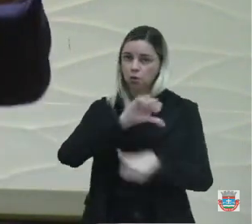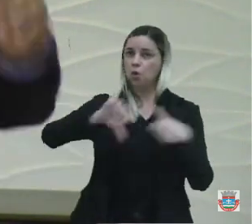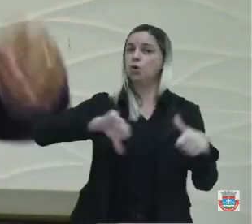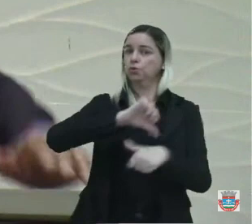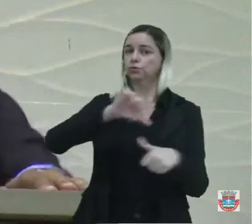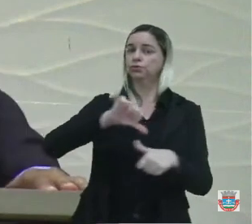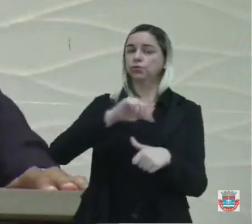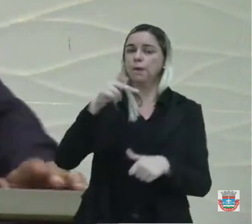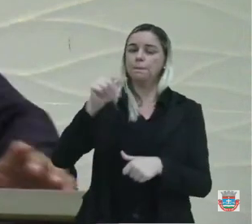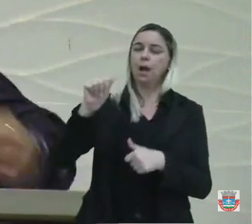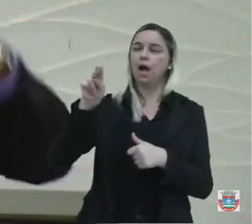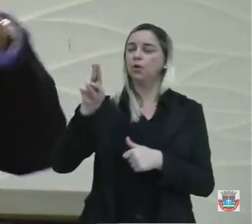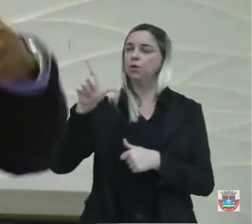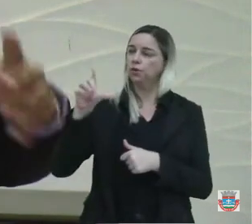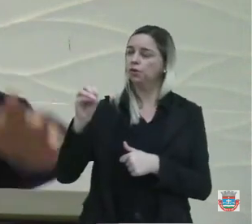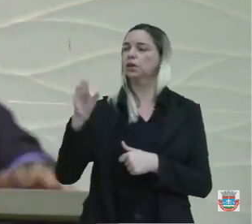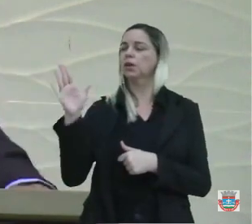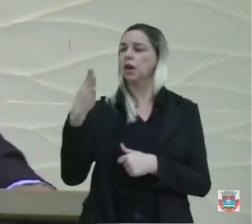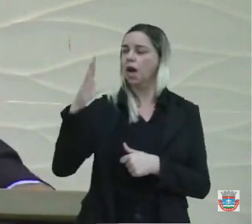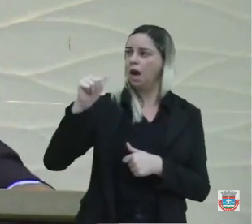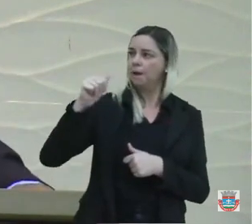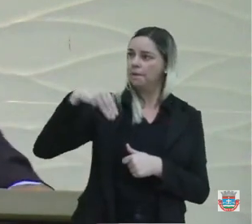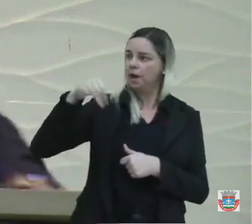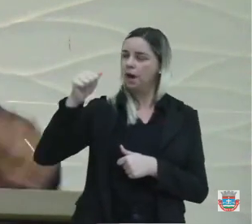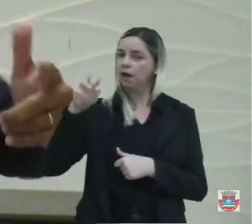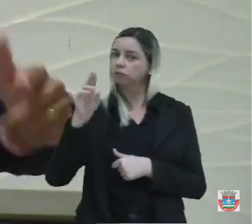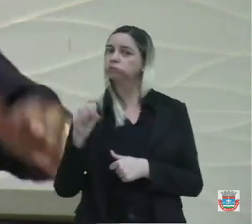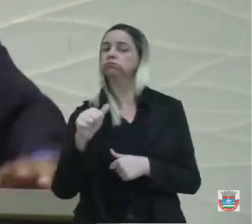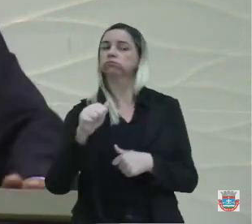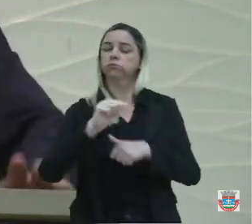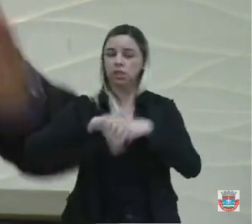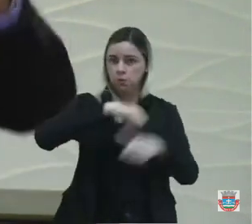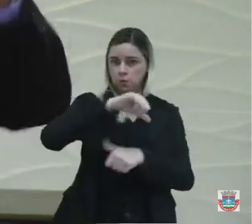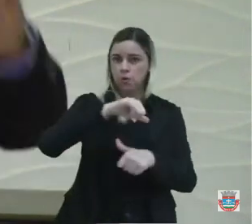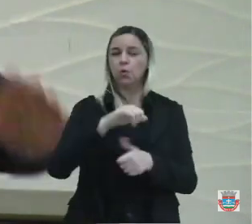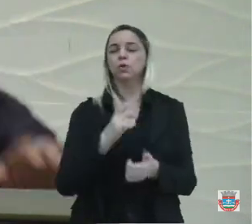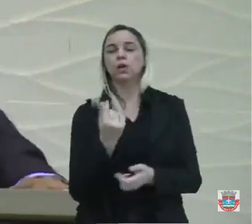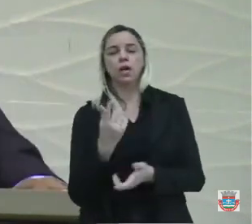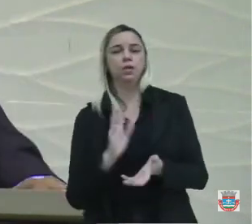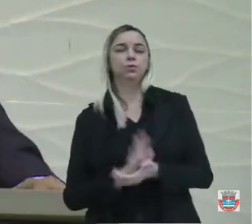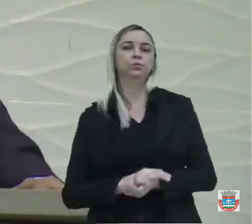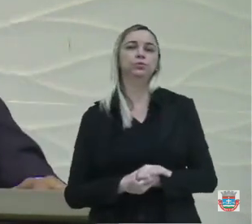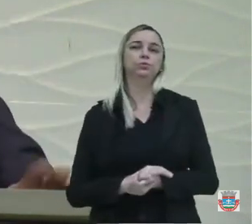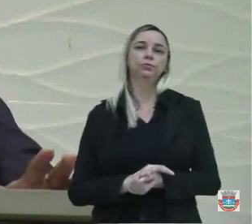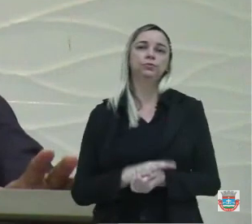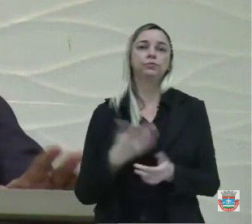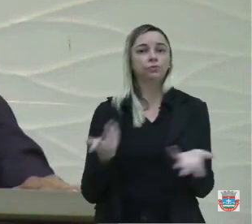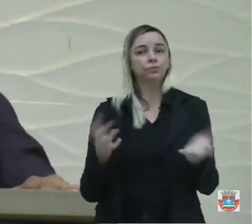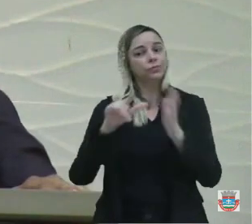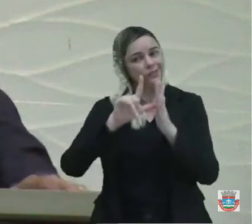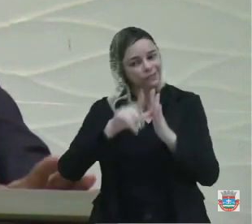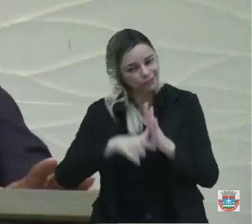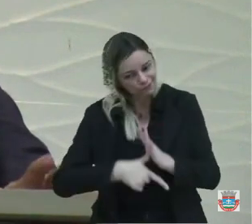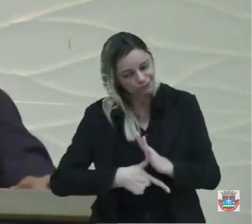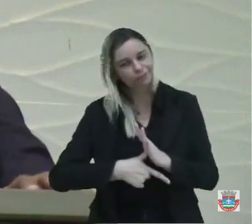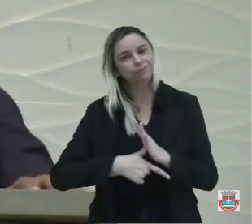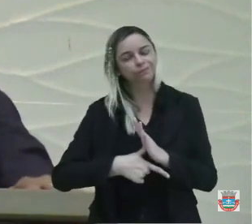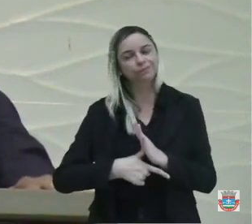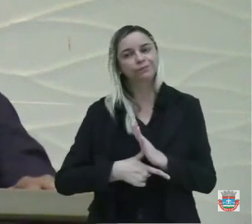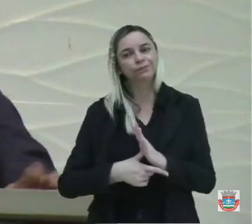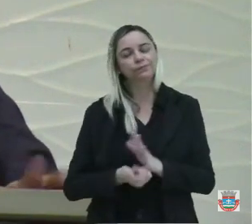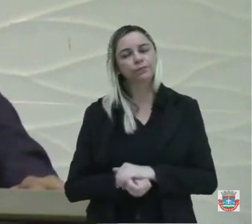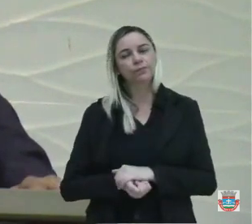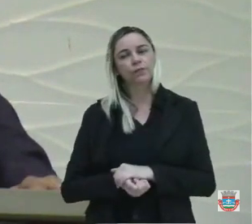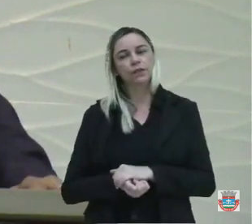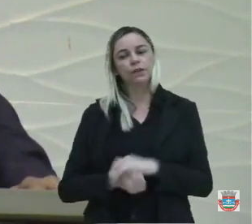que liberou o dinheiro, mas através dessa mudança de governo atrasou lá. Mas, que nem eu disse, já